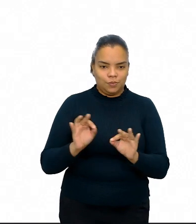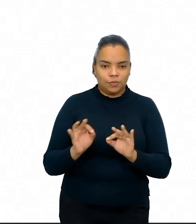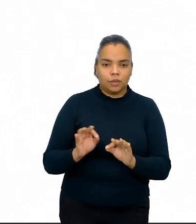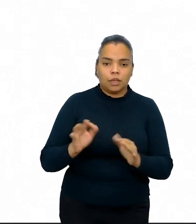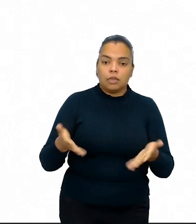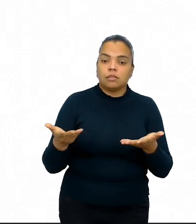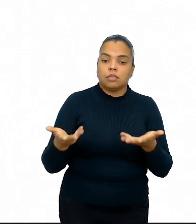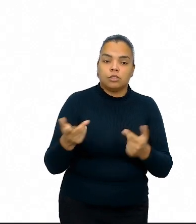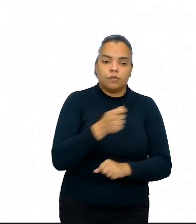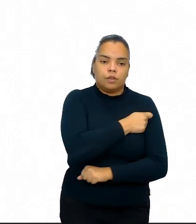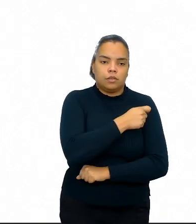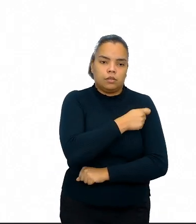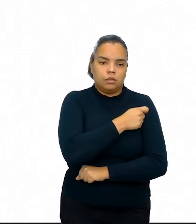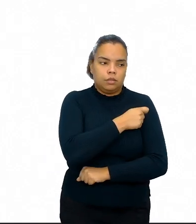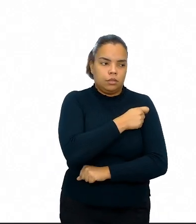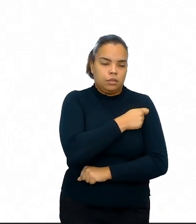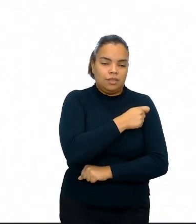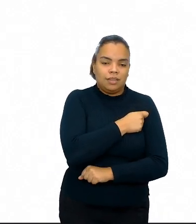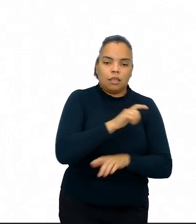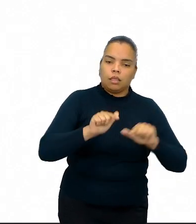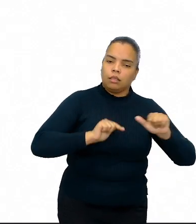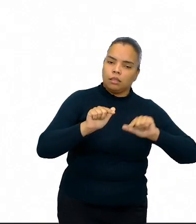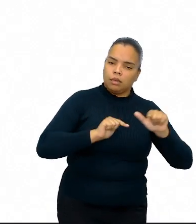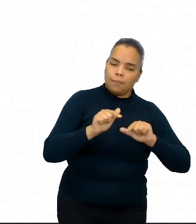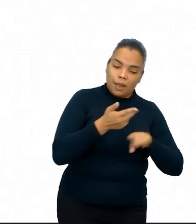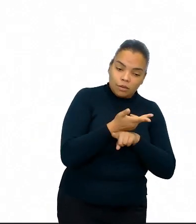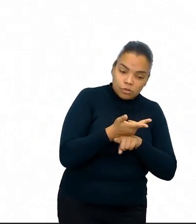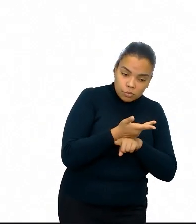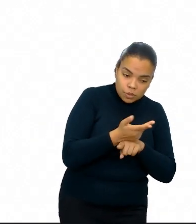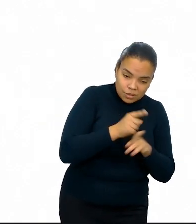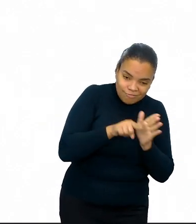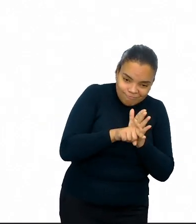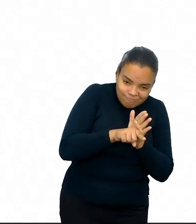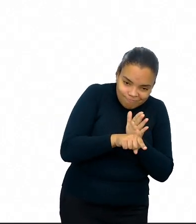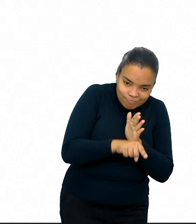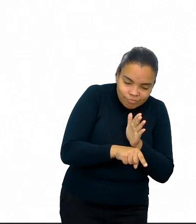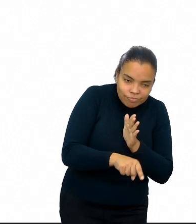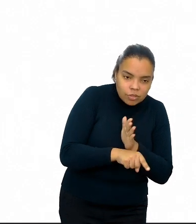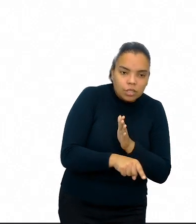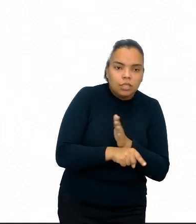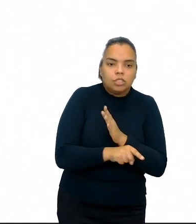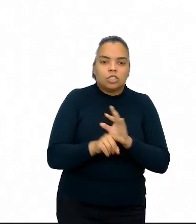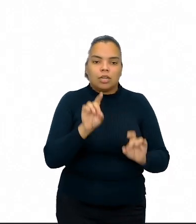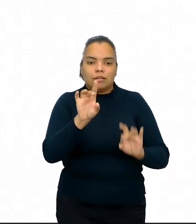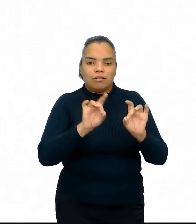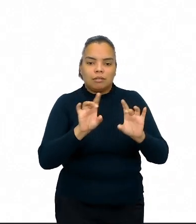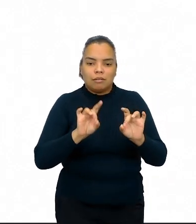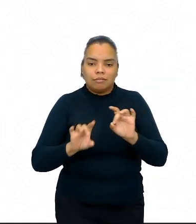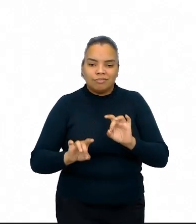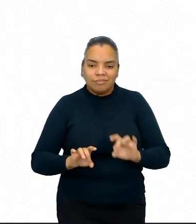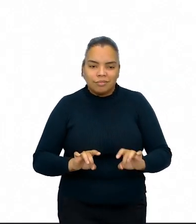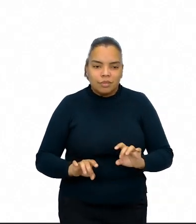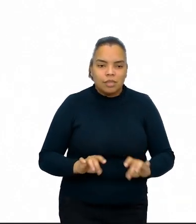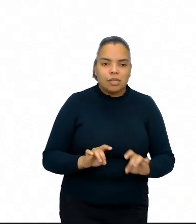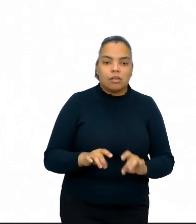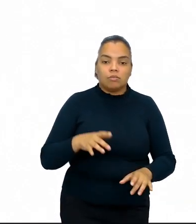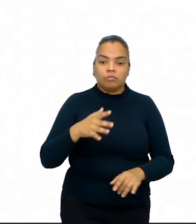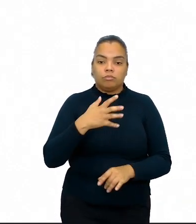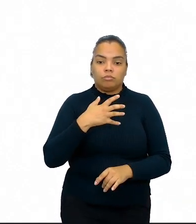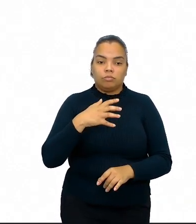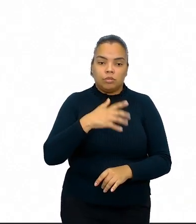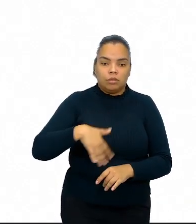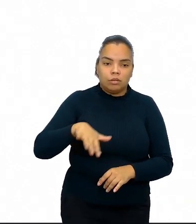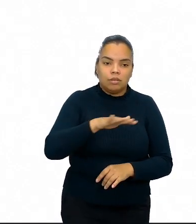incentivar os estudantes a pensar no trabalho dos pesquisadores quanto à forma de categorizar os seres vivos em